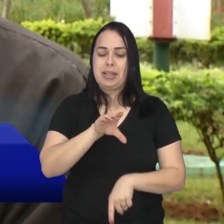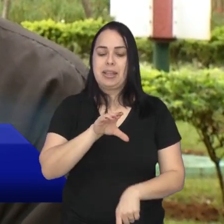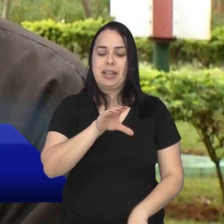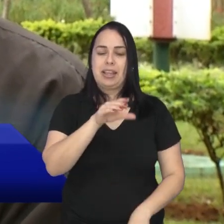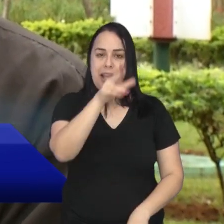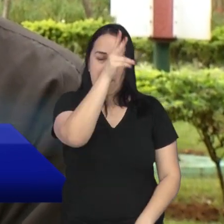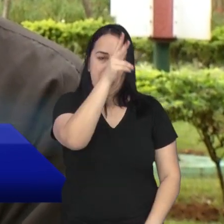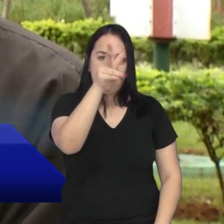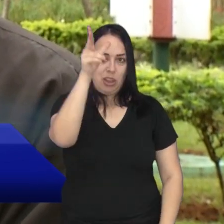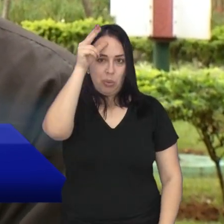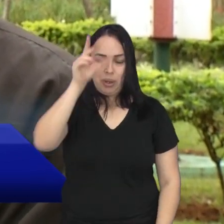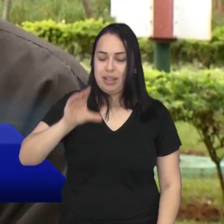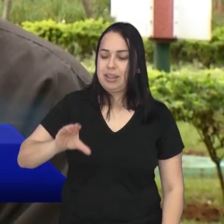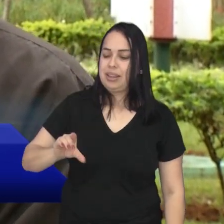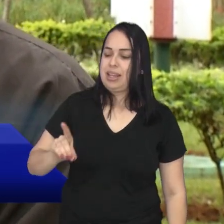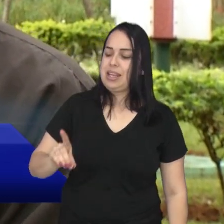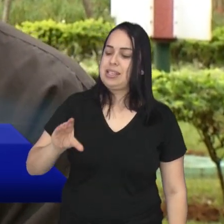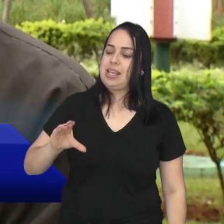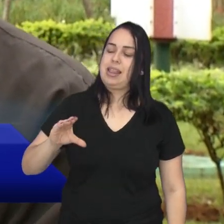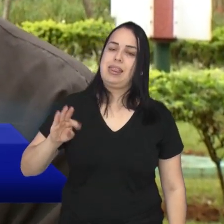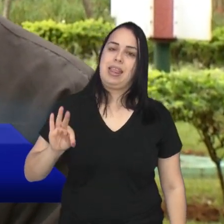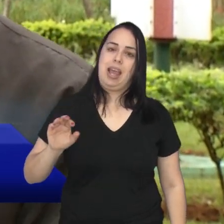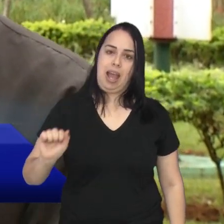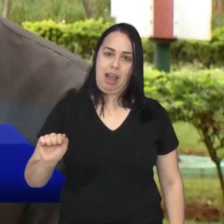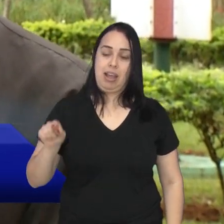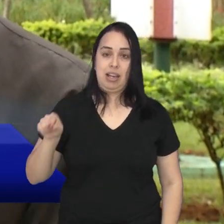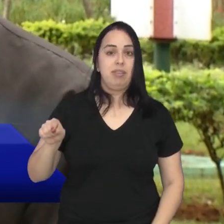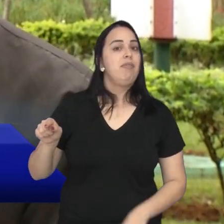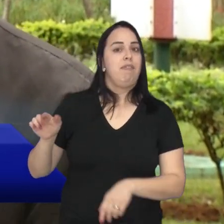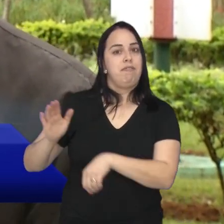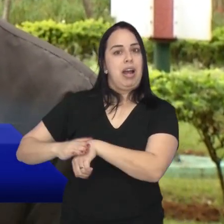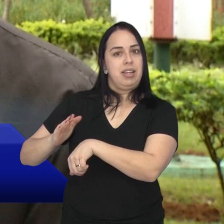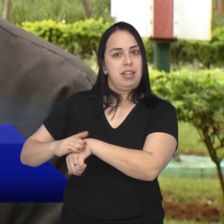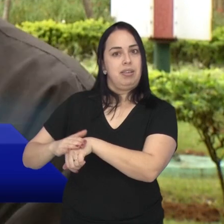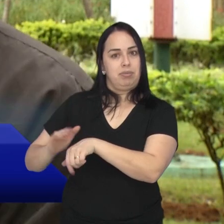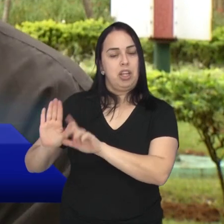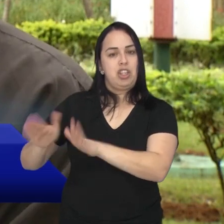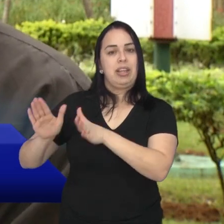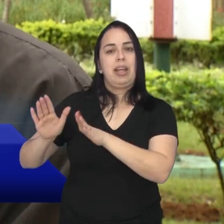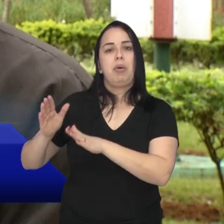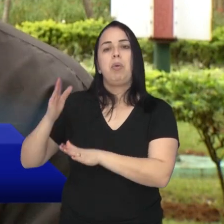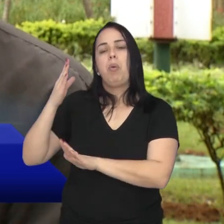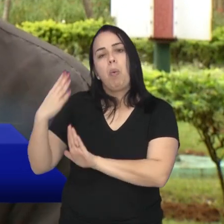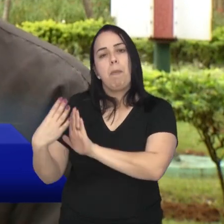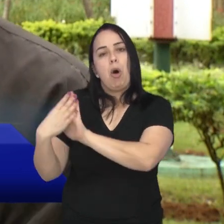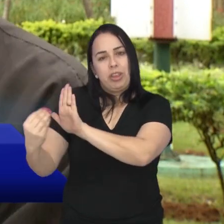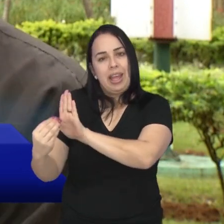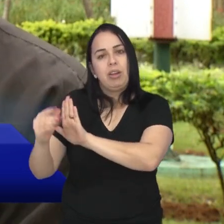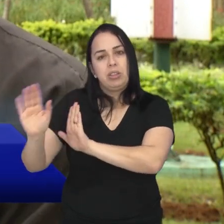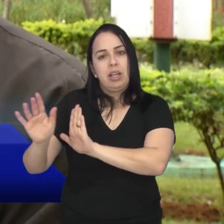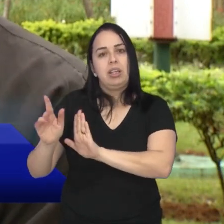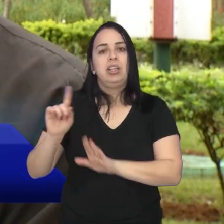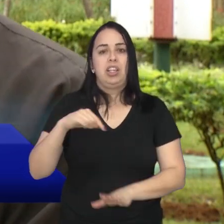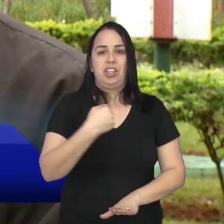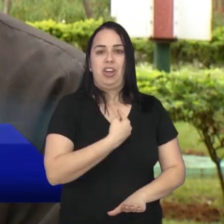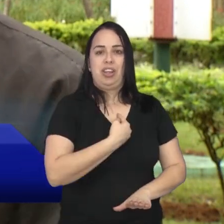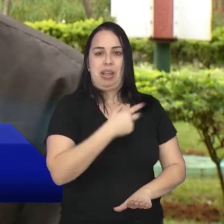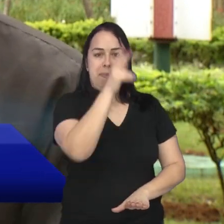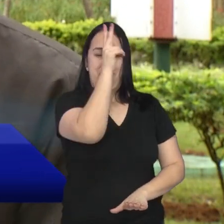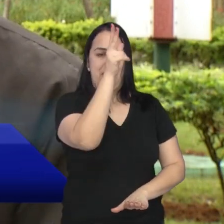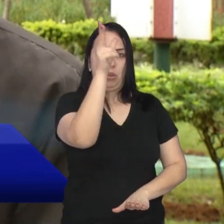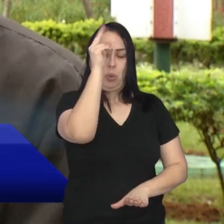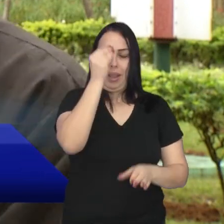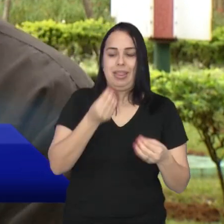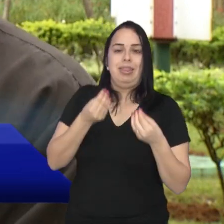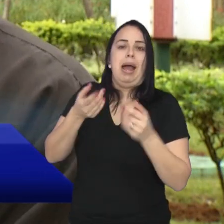uma parceria nesse trabalho, né? O DCTA realizando o trabalho, né? Eles têm o know-how do serviço. E nós